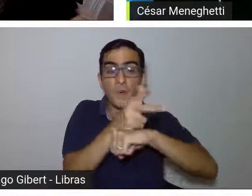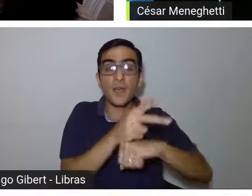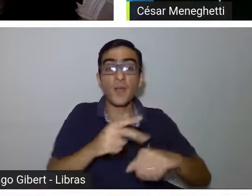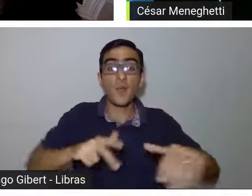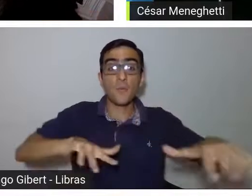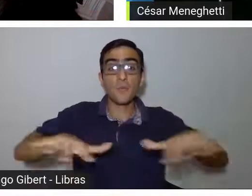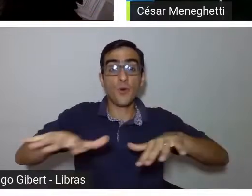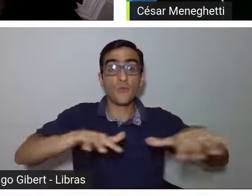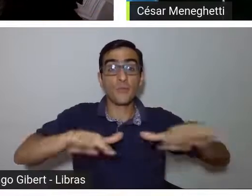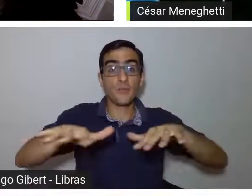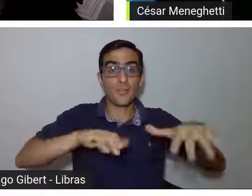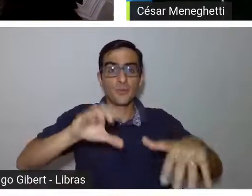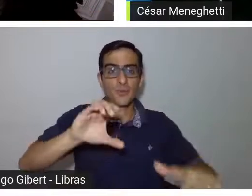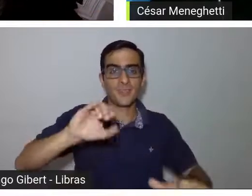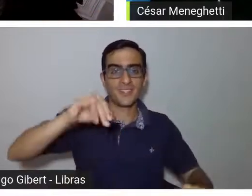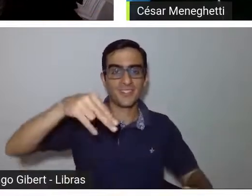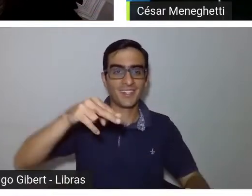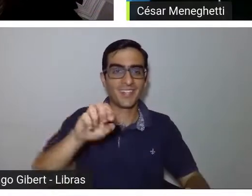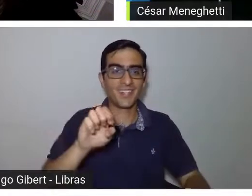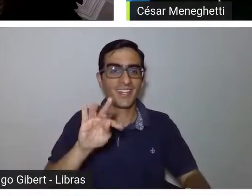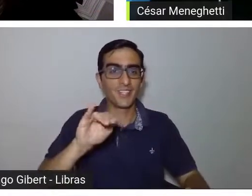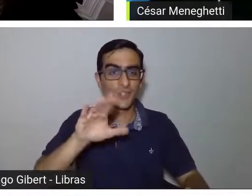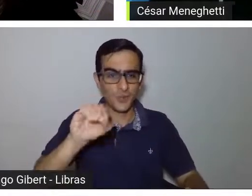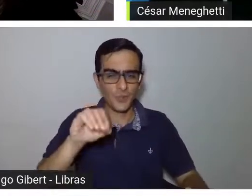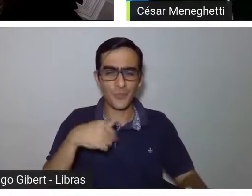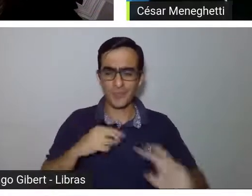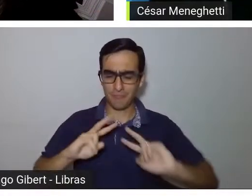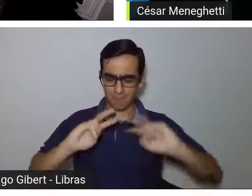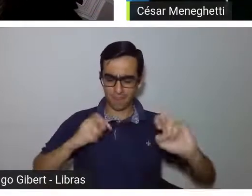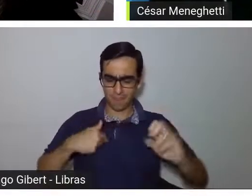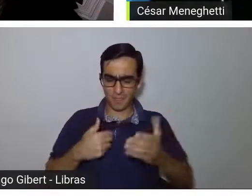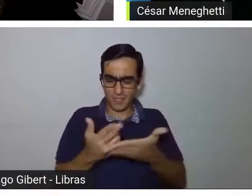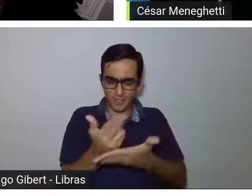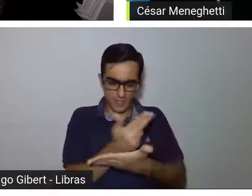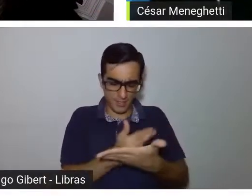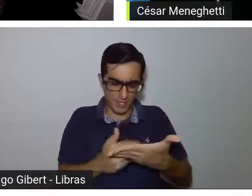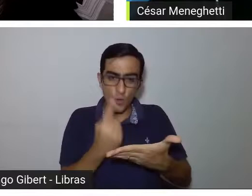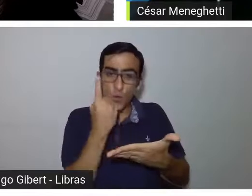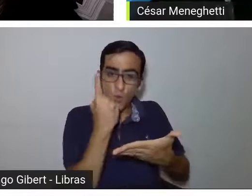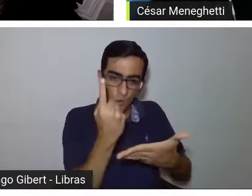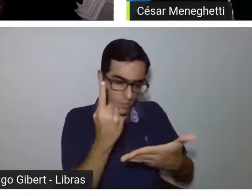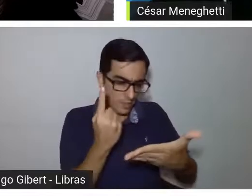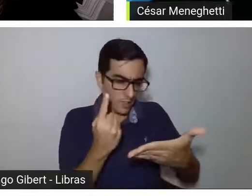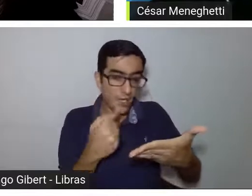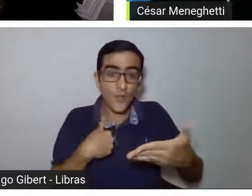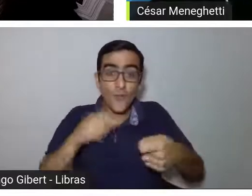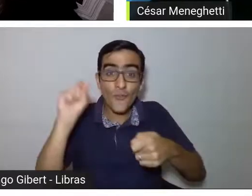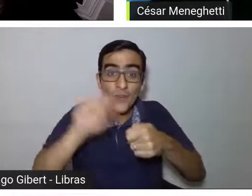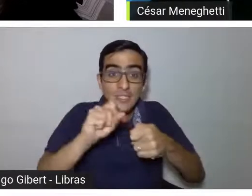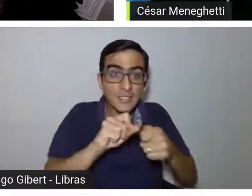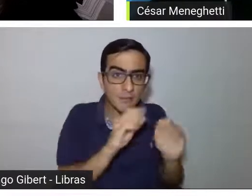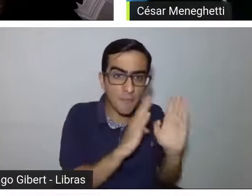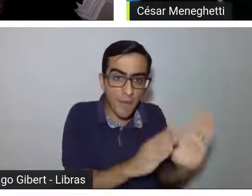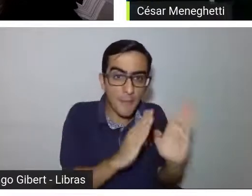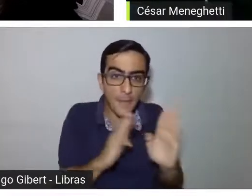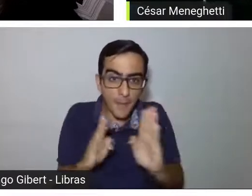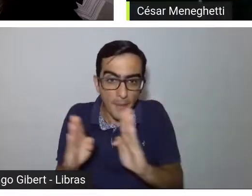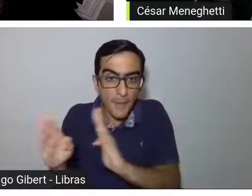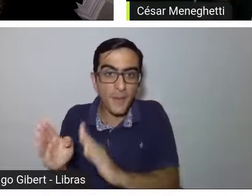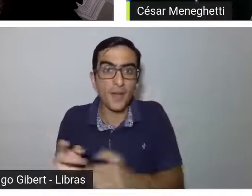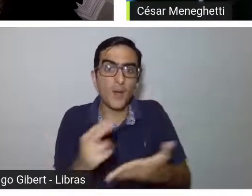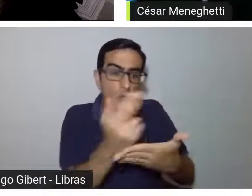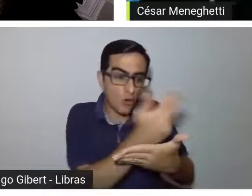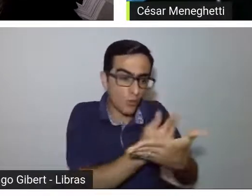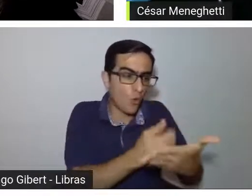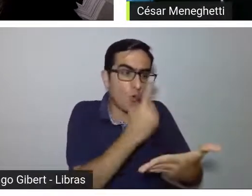foi isso. Porque aí eu comecei a perceber que quando eu fazia um desenho, eu não fazia um desenho. Eu fazia toda uma série, que era 1, 2, 3, 4,